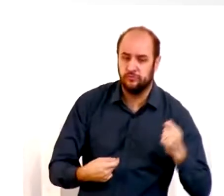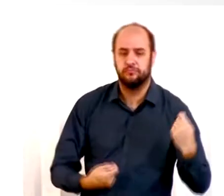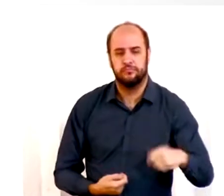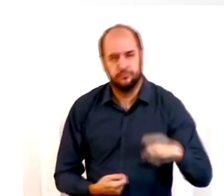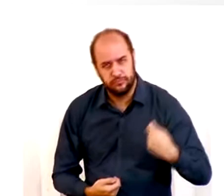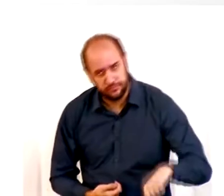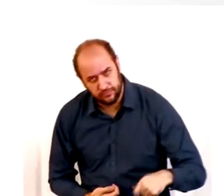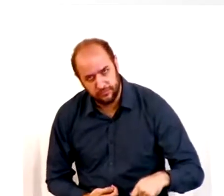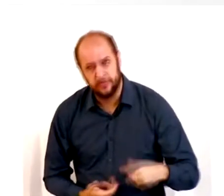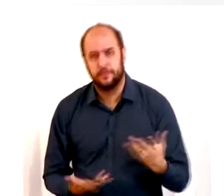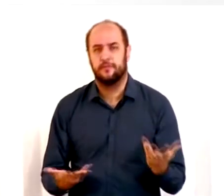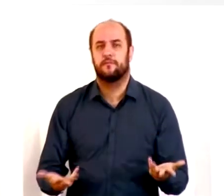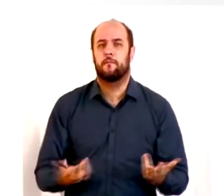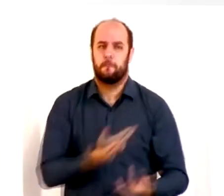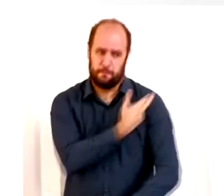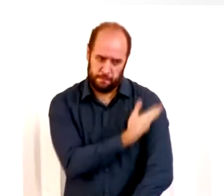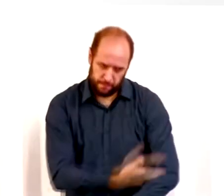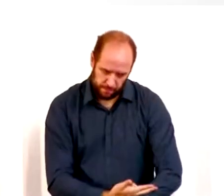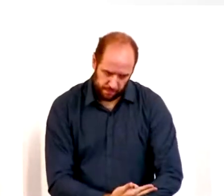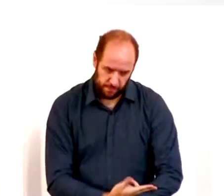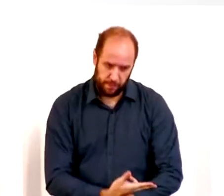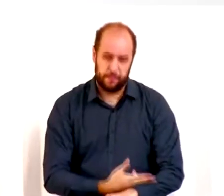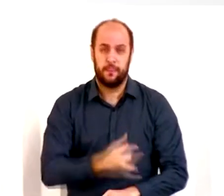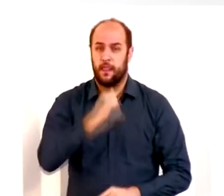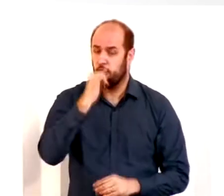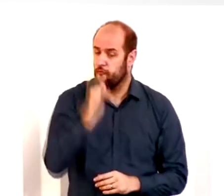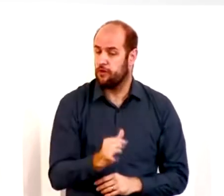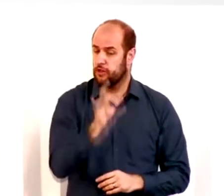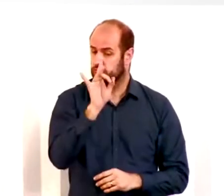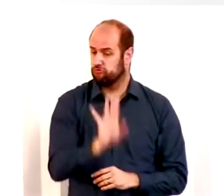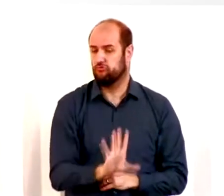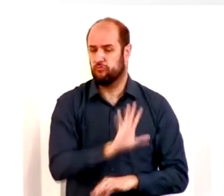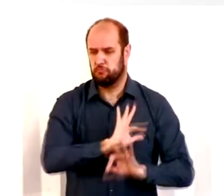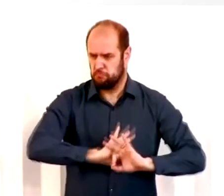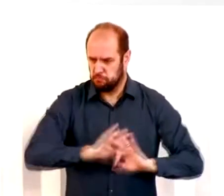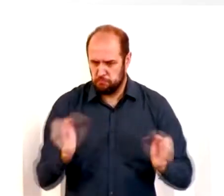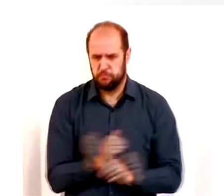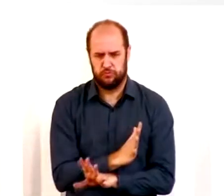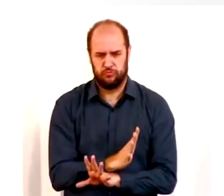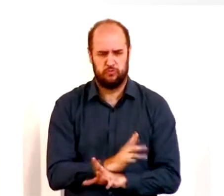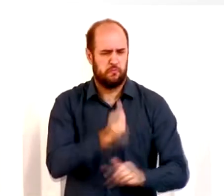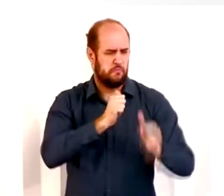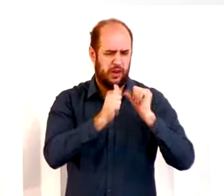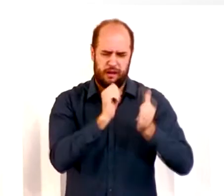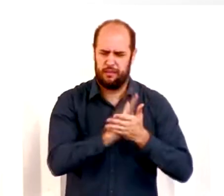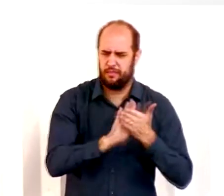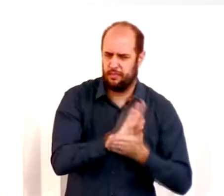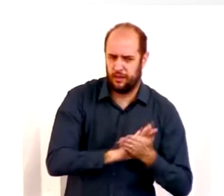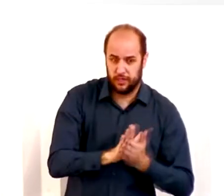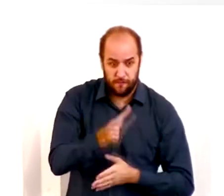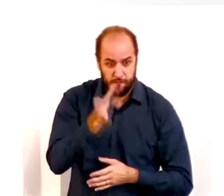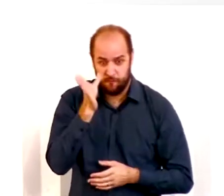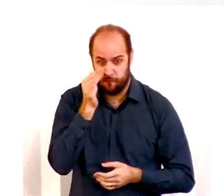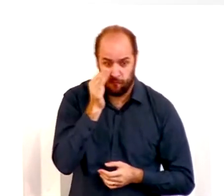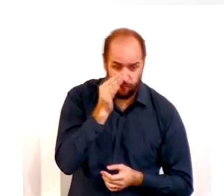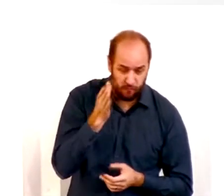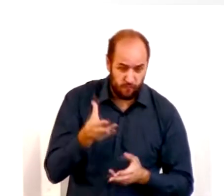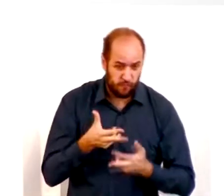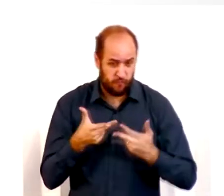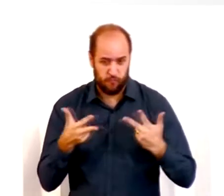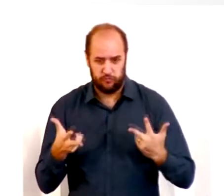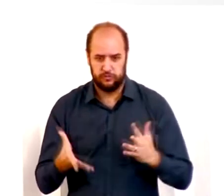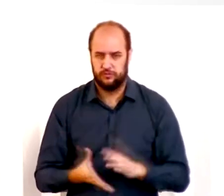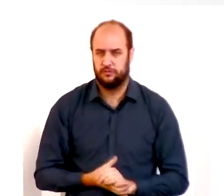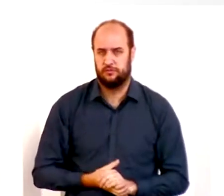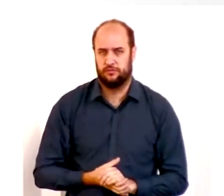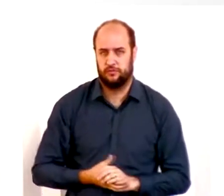que sejam respeitáveis, de uma só palavra, não inclinados a muito vinho, não cobiçosos de sorte da